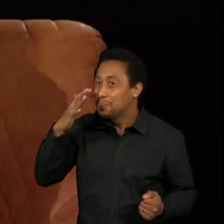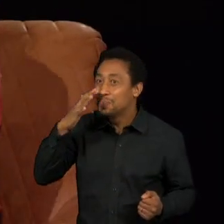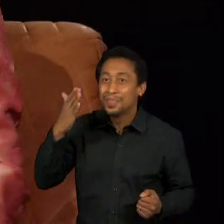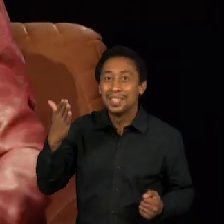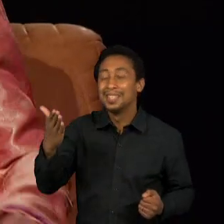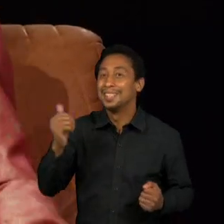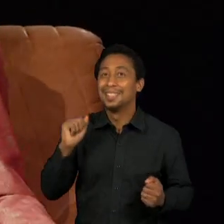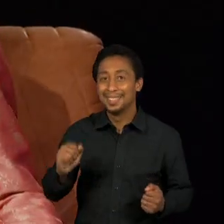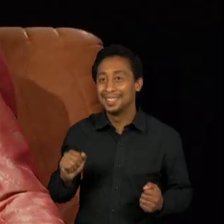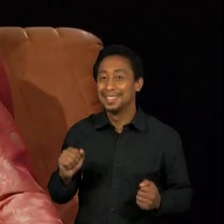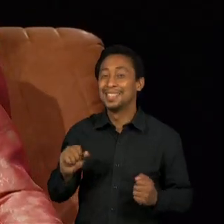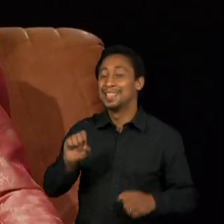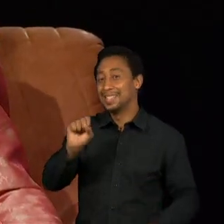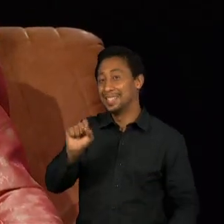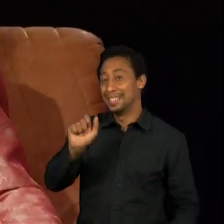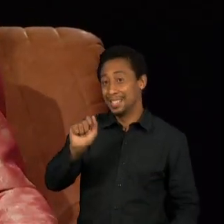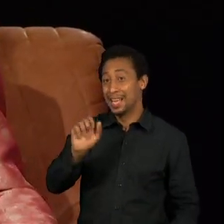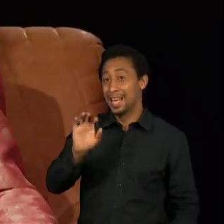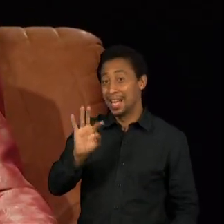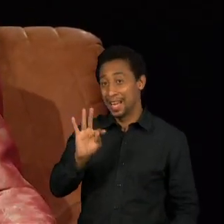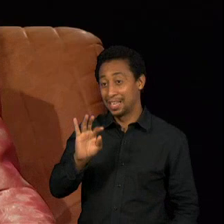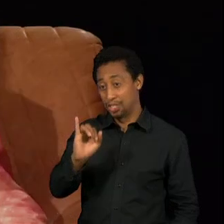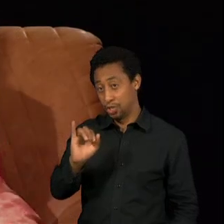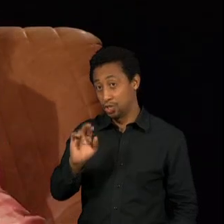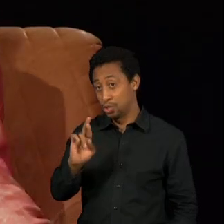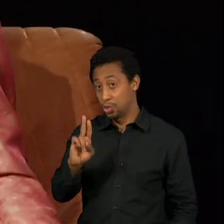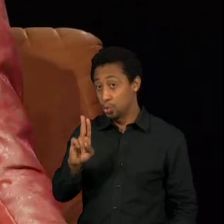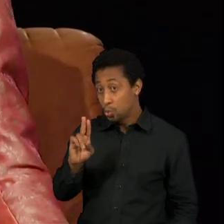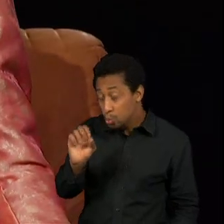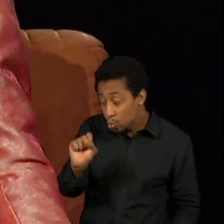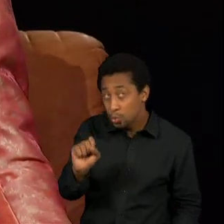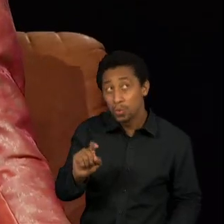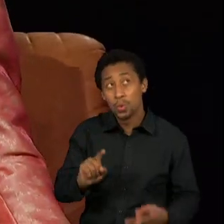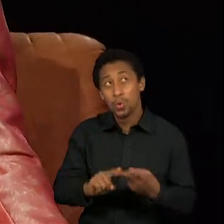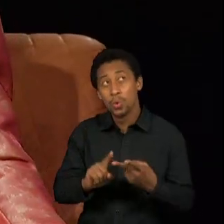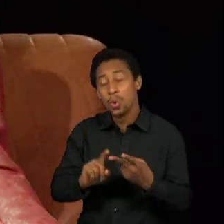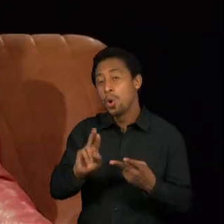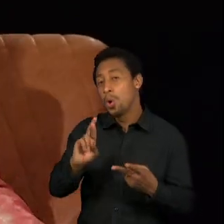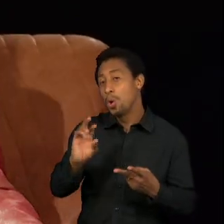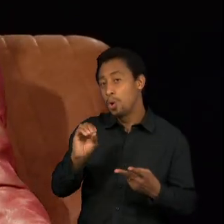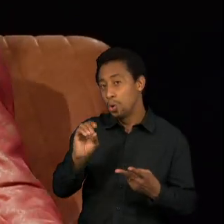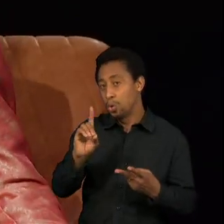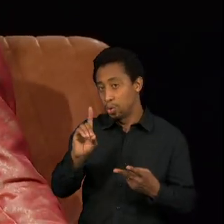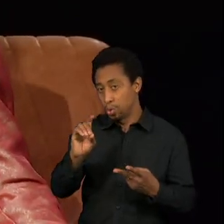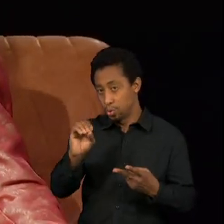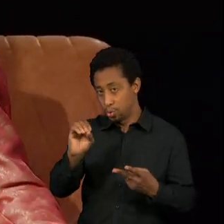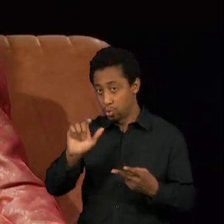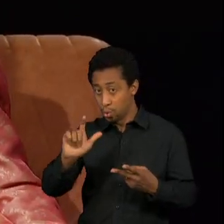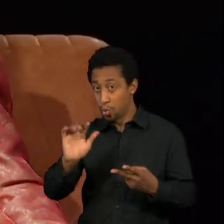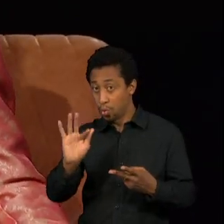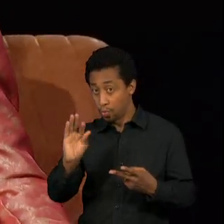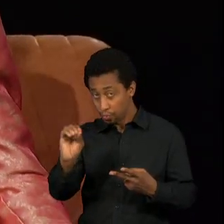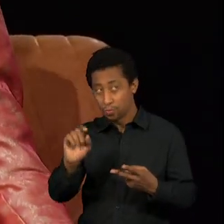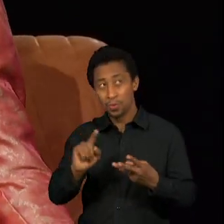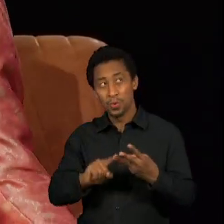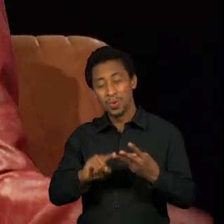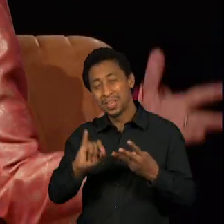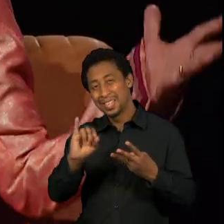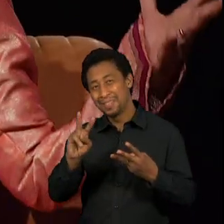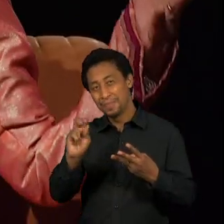pelos sátiros, pelo trabalho dele com Rodolfo, não é? Adoro o Ivan, adoro o Ivan. E